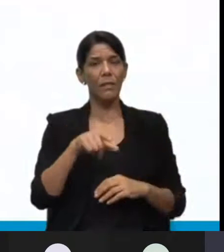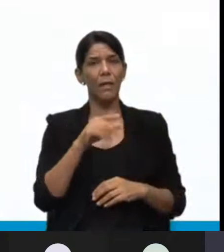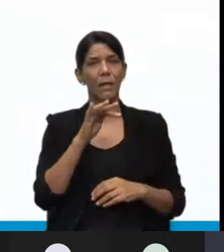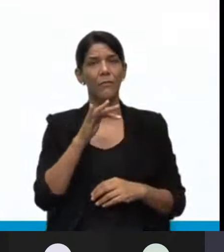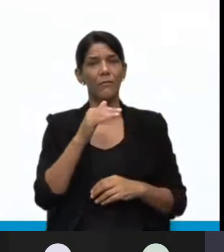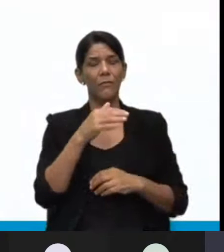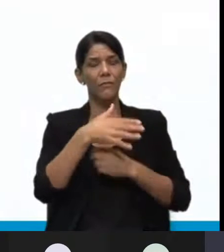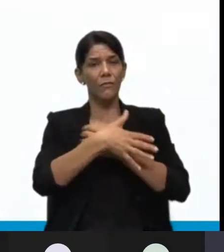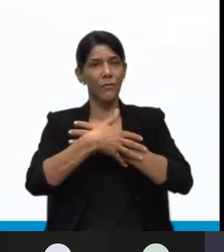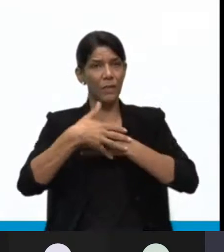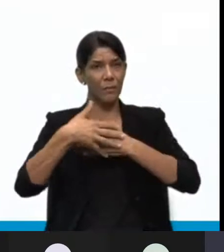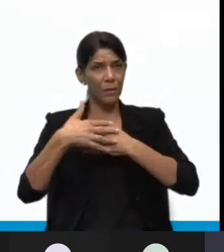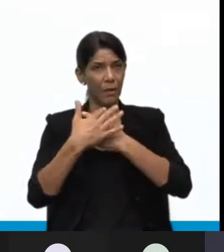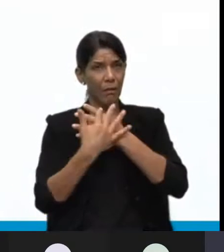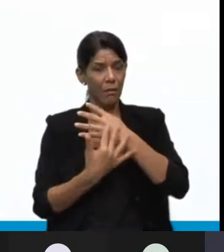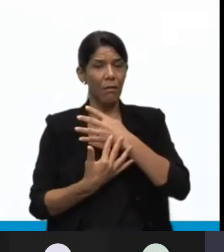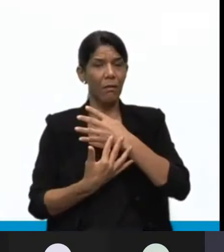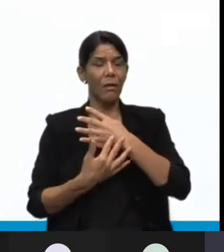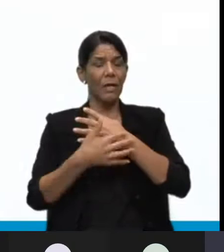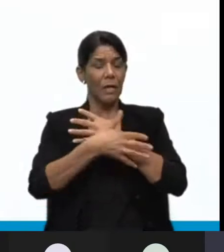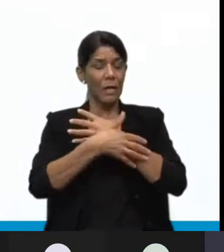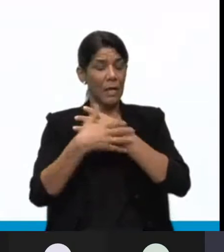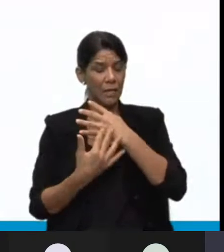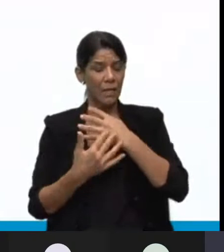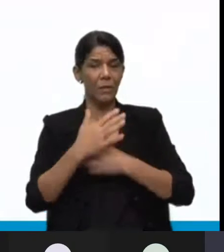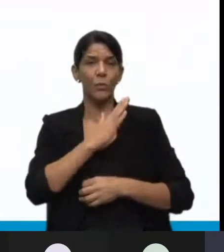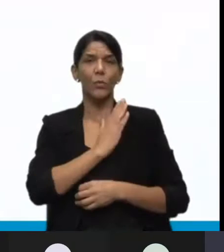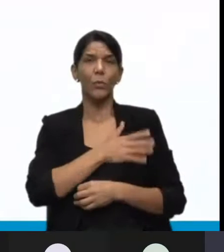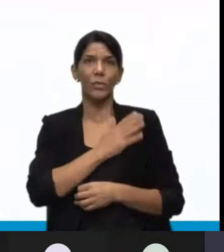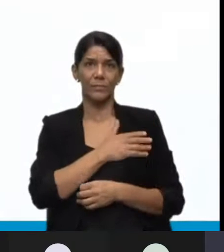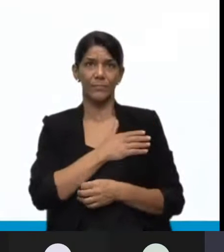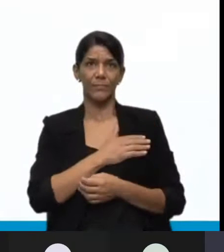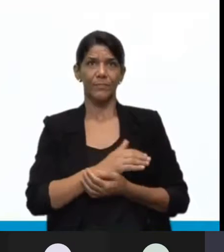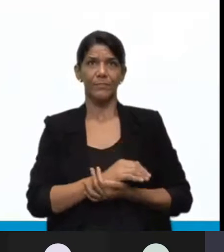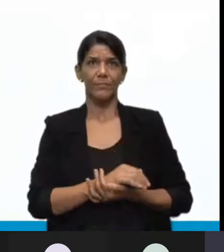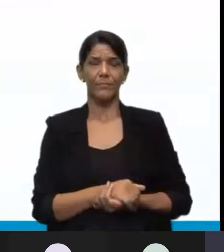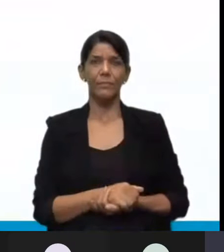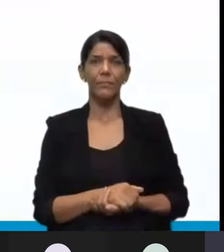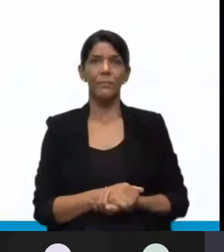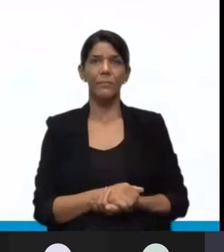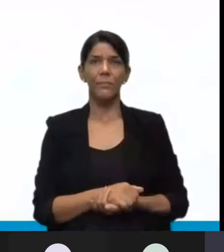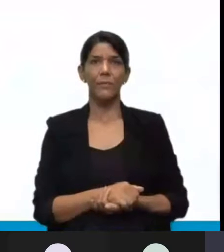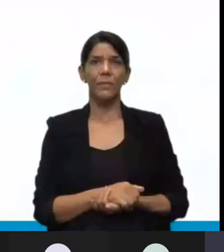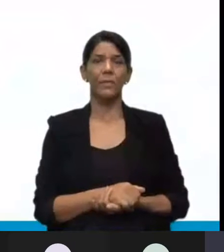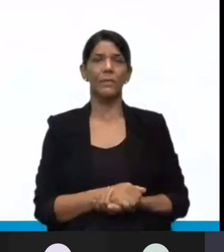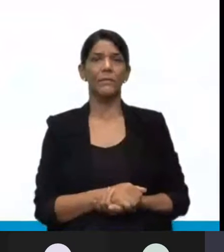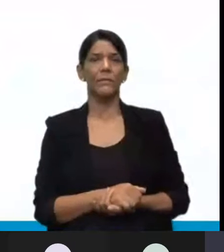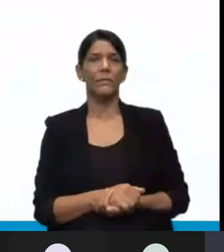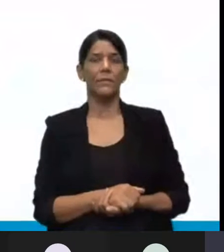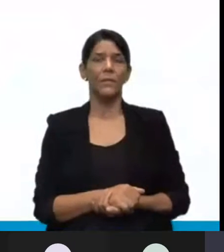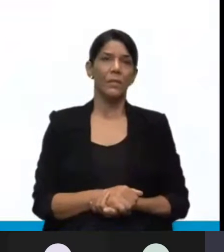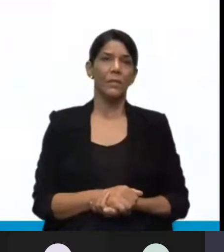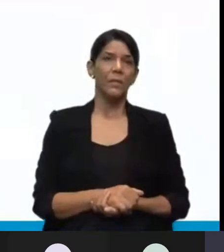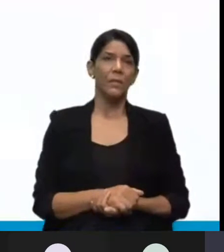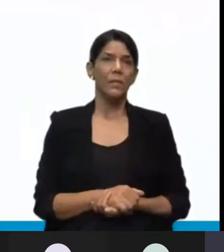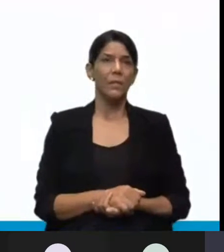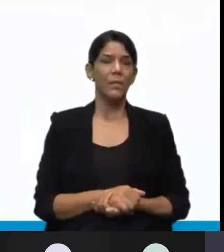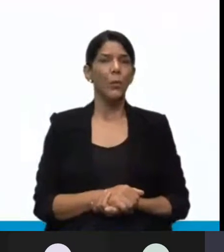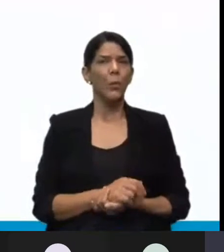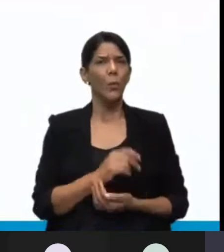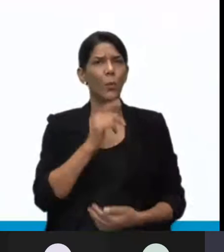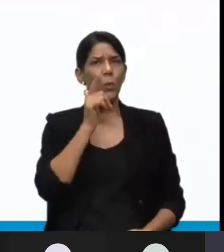são as fibras musculares estriadas cardíacas. Então, se a gente olhar aqui na nossa lâmina, ó, o que que eu